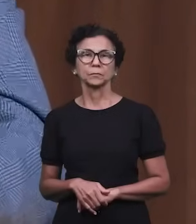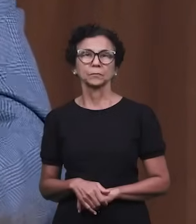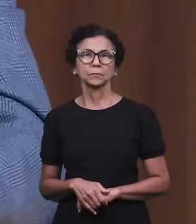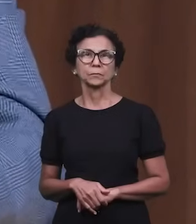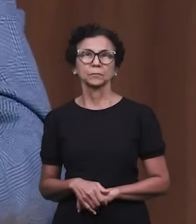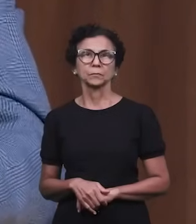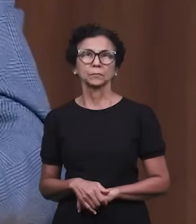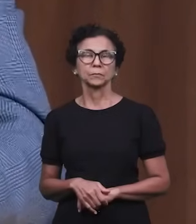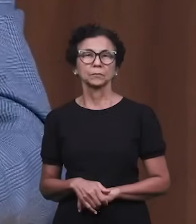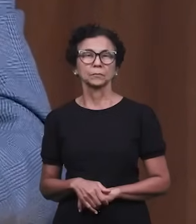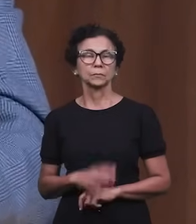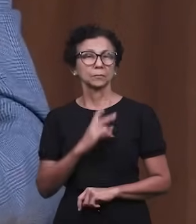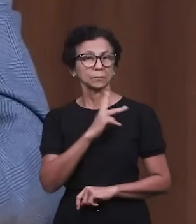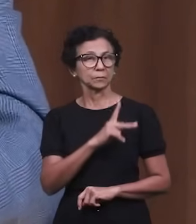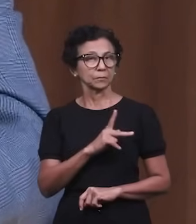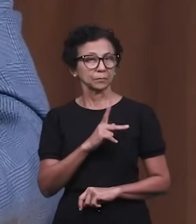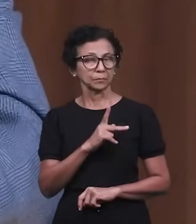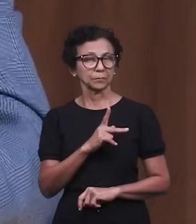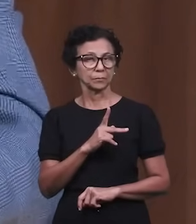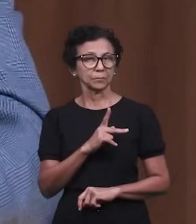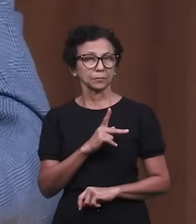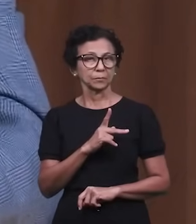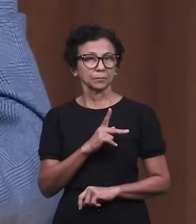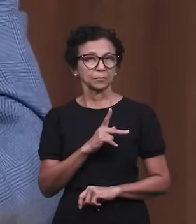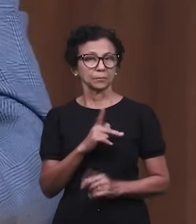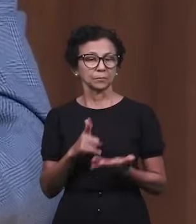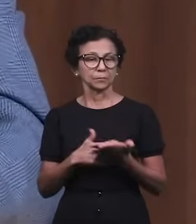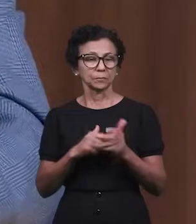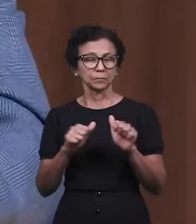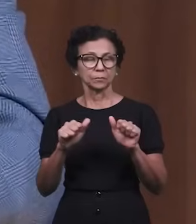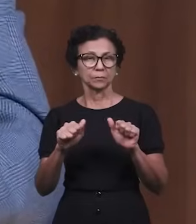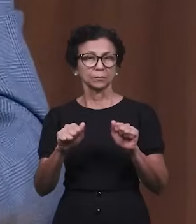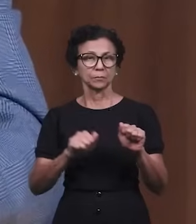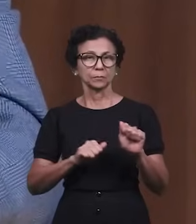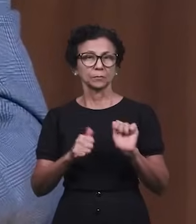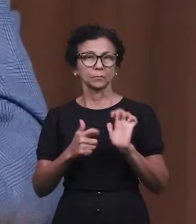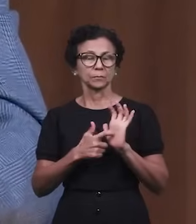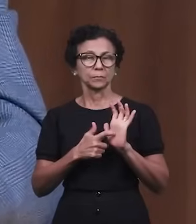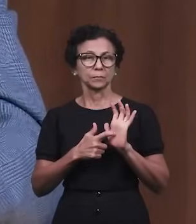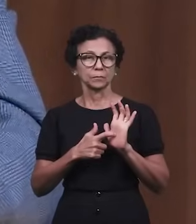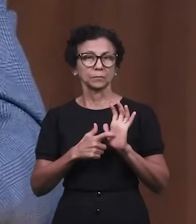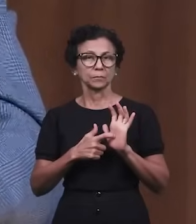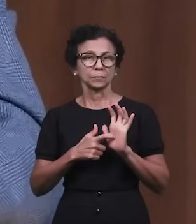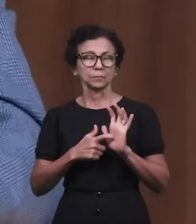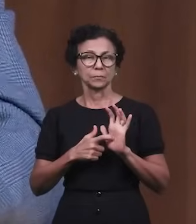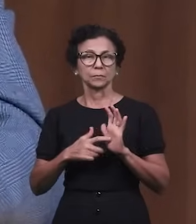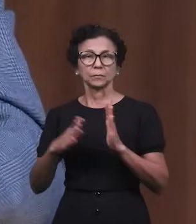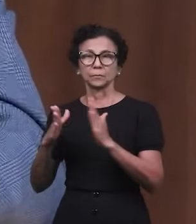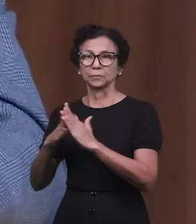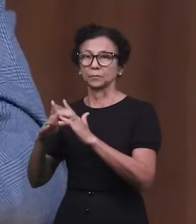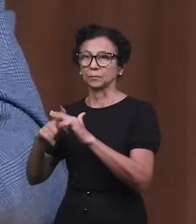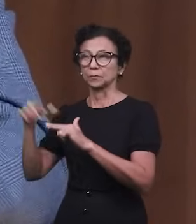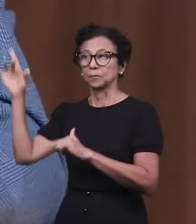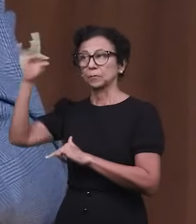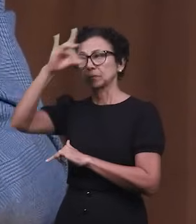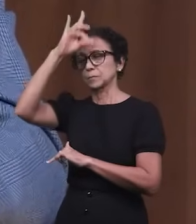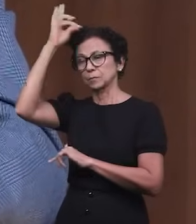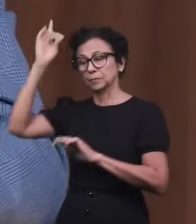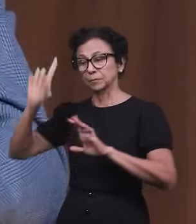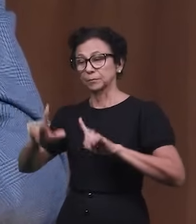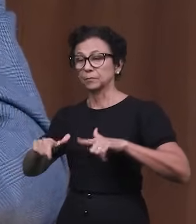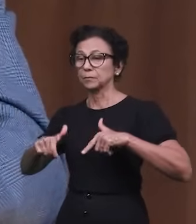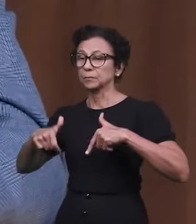manifestação é o que Paulo diz, uma manifestação do Espírito Santo na vida da